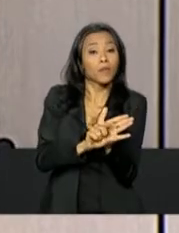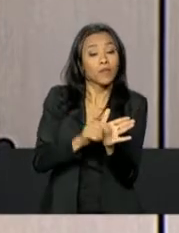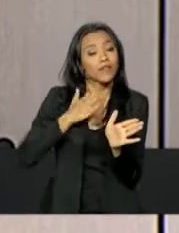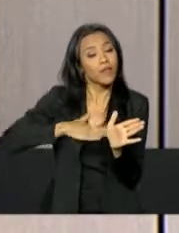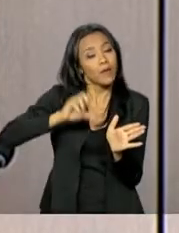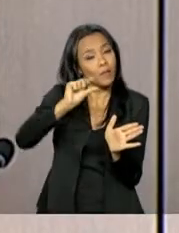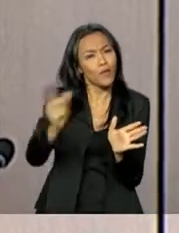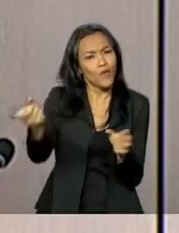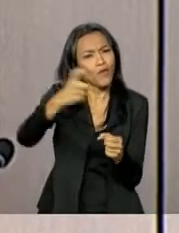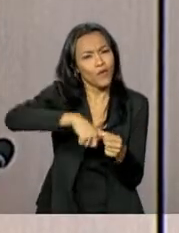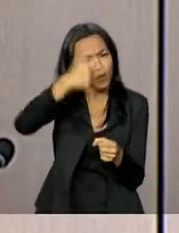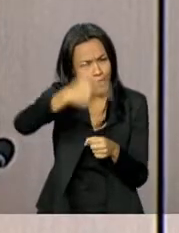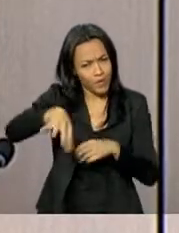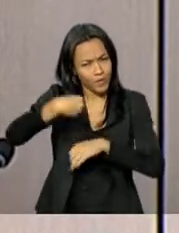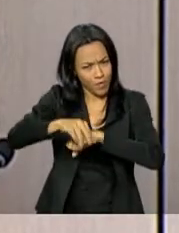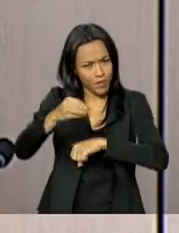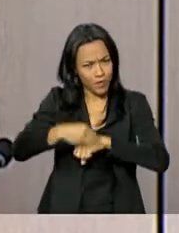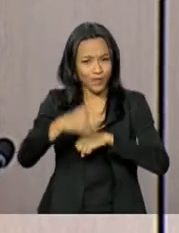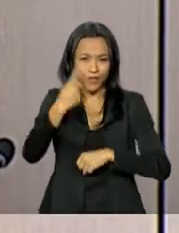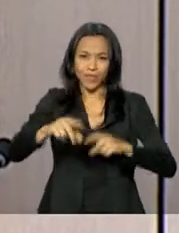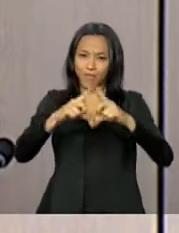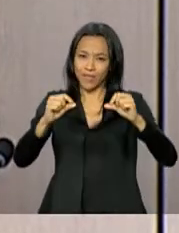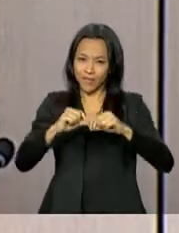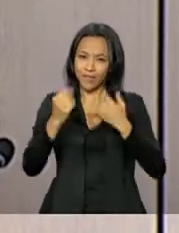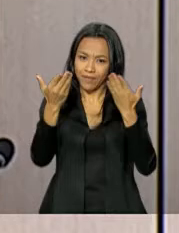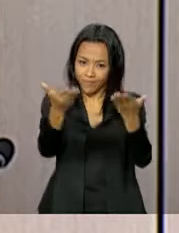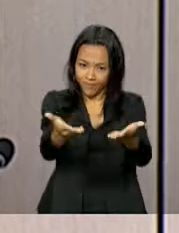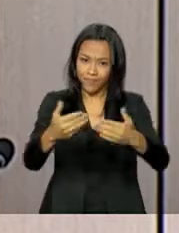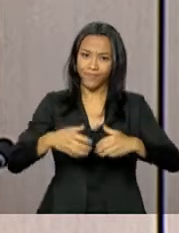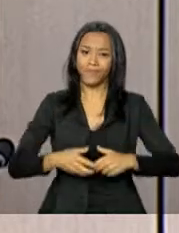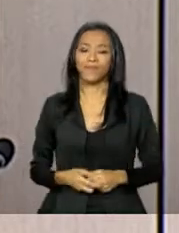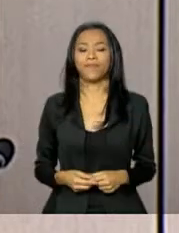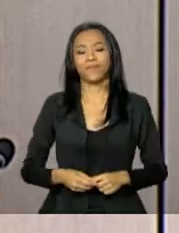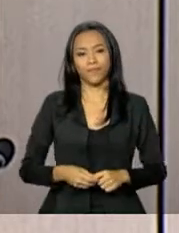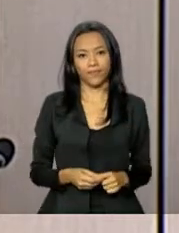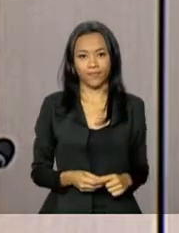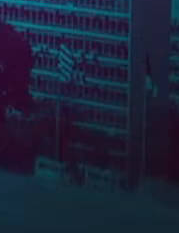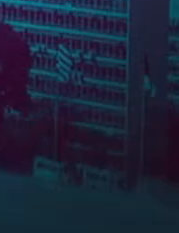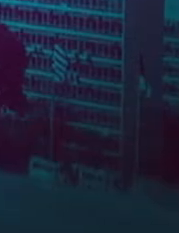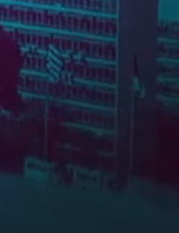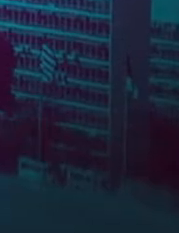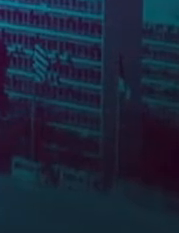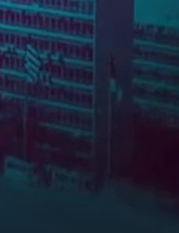Eu volto já já com mais informações. De Brasília, Luciana Colares de Holanda.